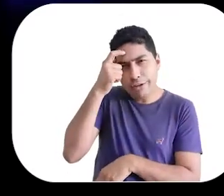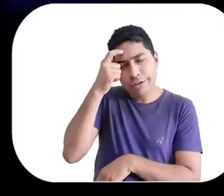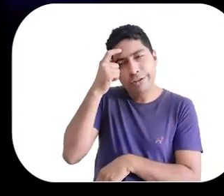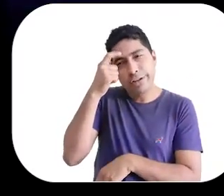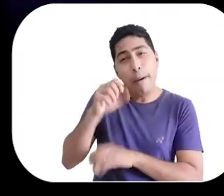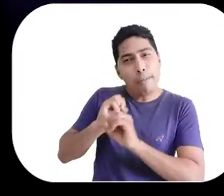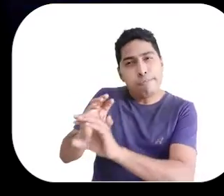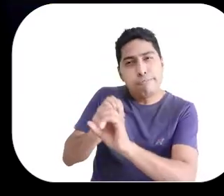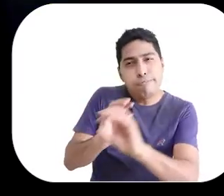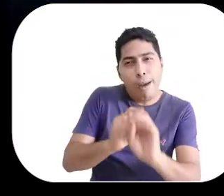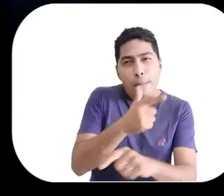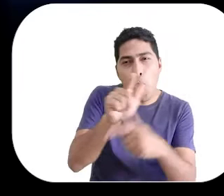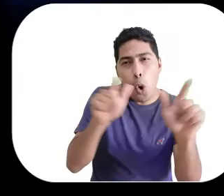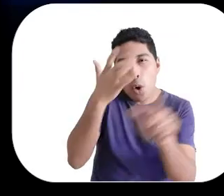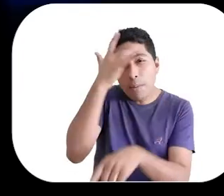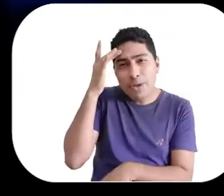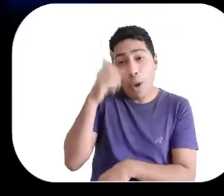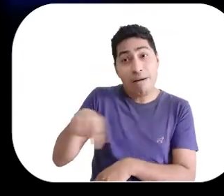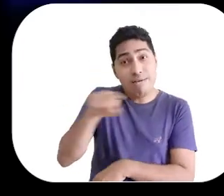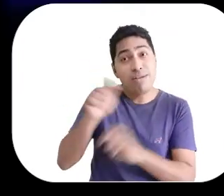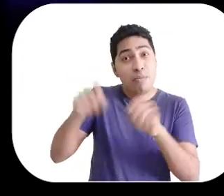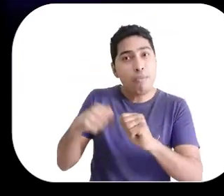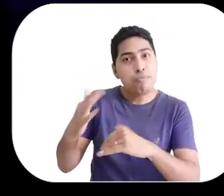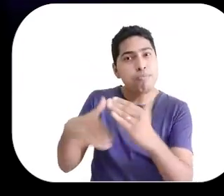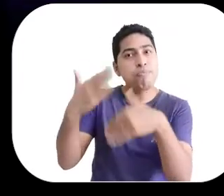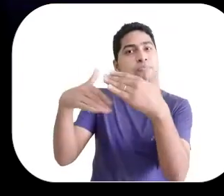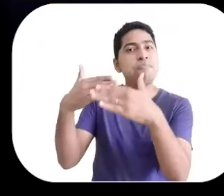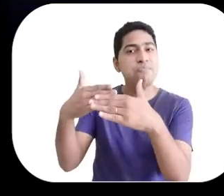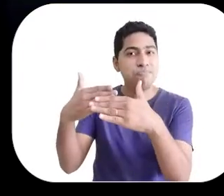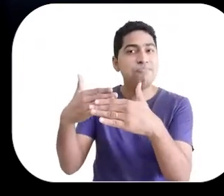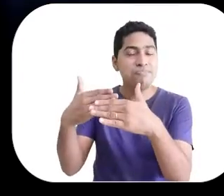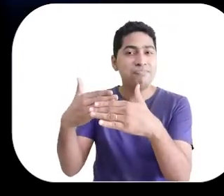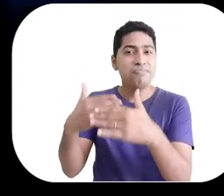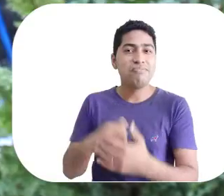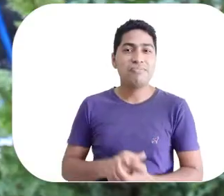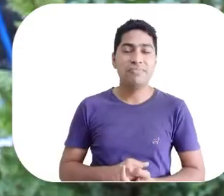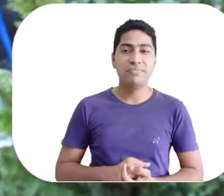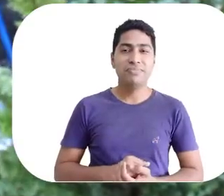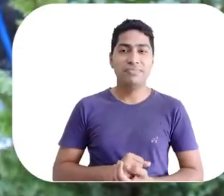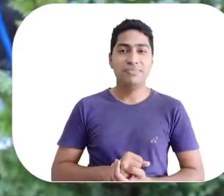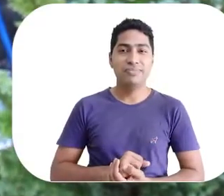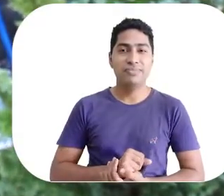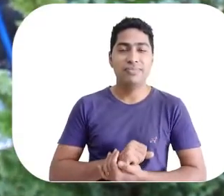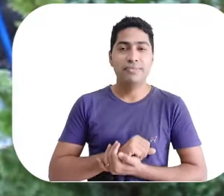processo para passar isso para outras pessoas, para que elas também se instrumentalizassem dentro das suas criações virtuais.